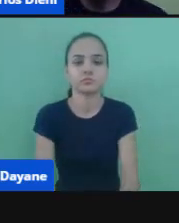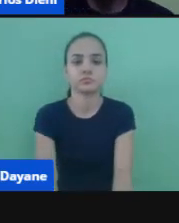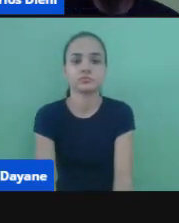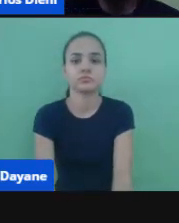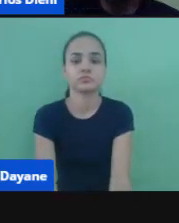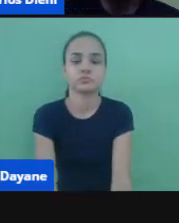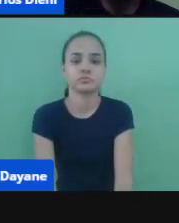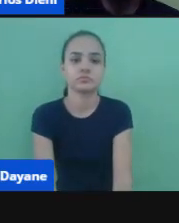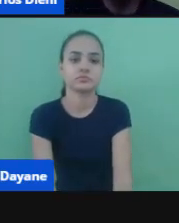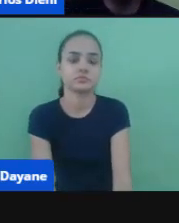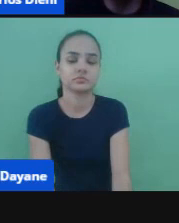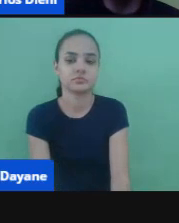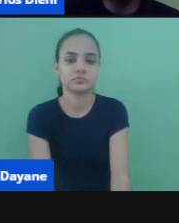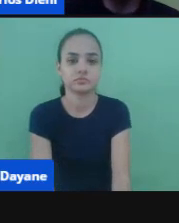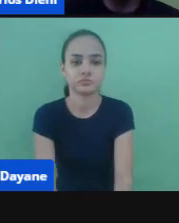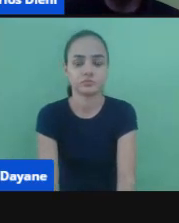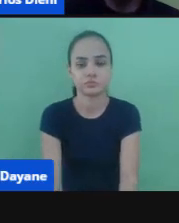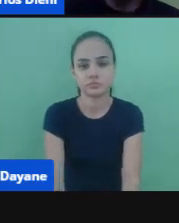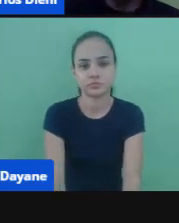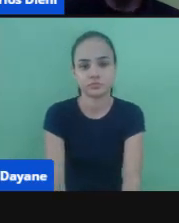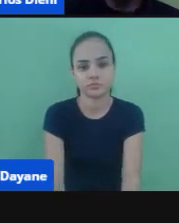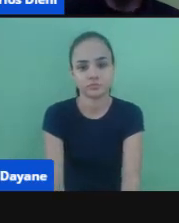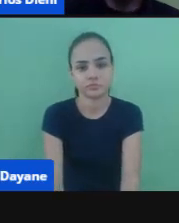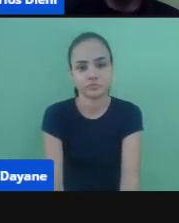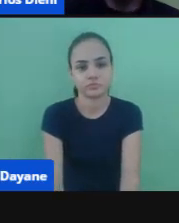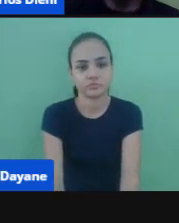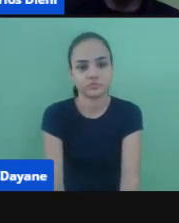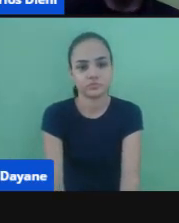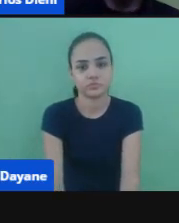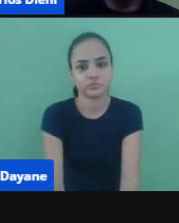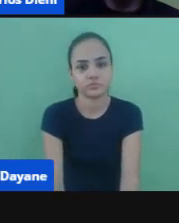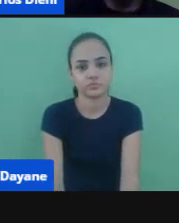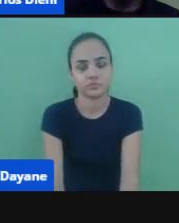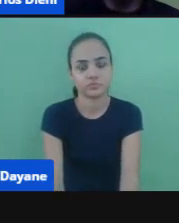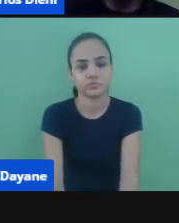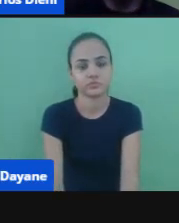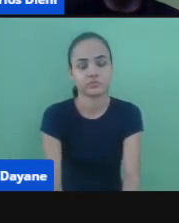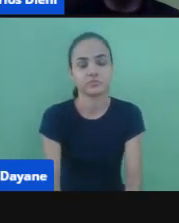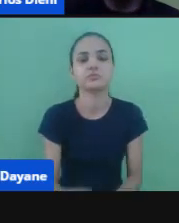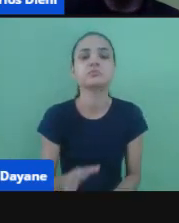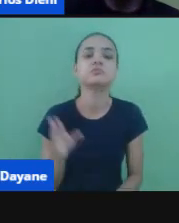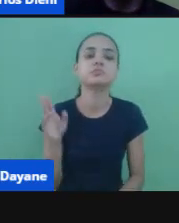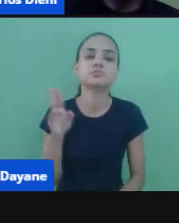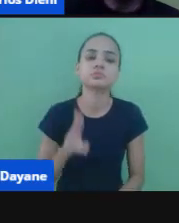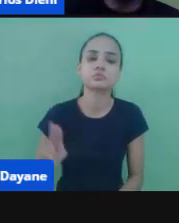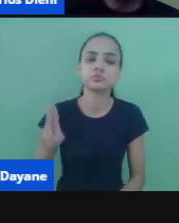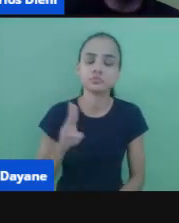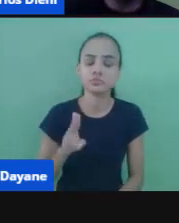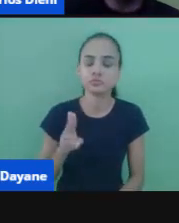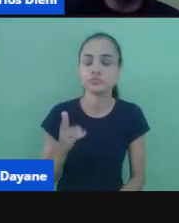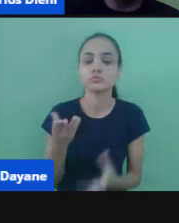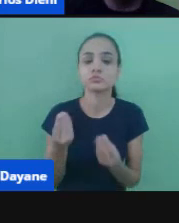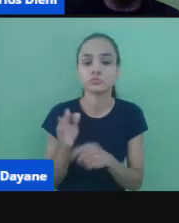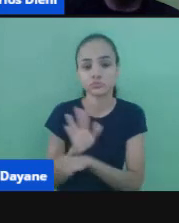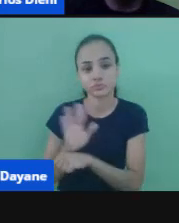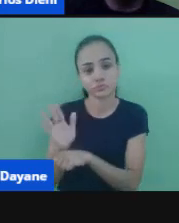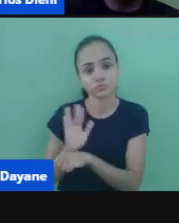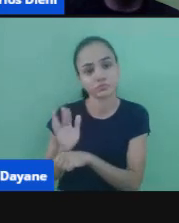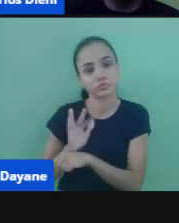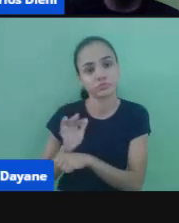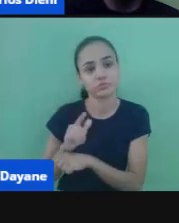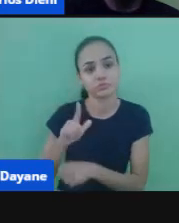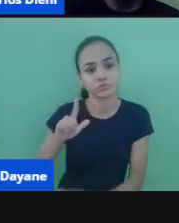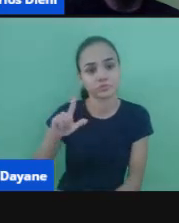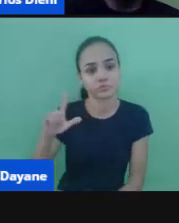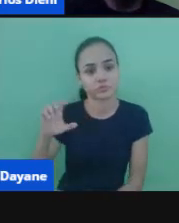Aqui nesse documentário, ele era muito usado no cinema do leste europeu, que a gente chama de Kinopravda, o